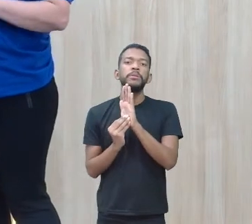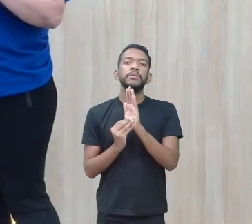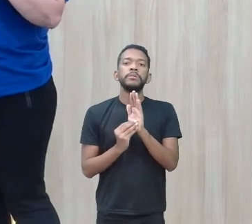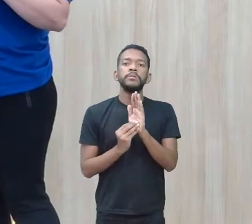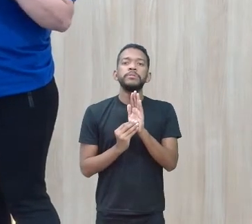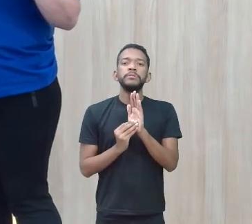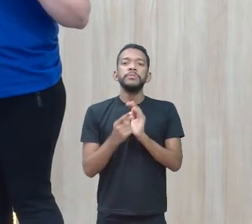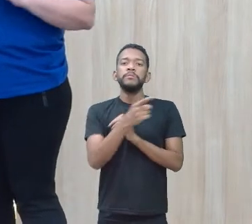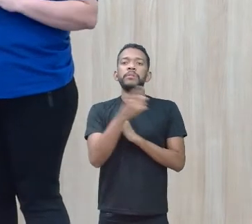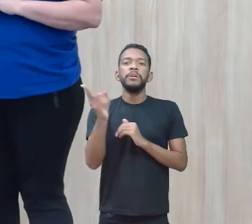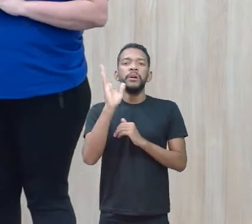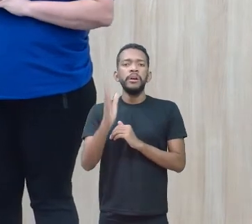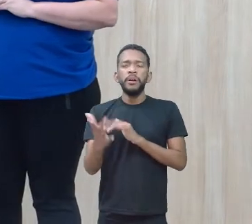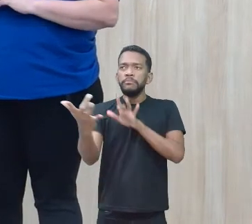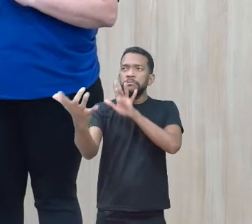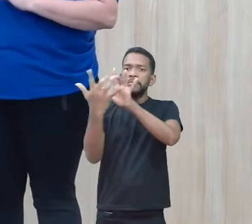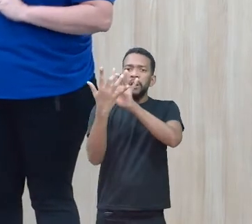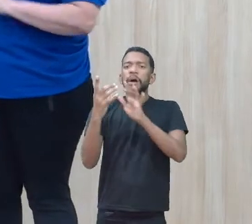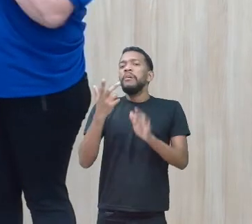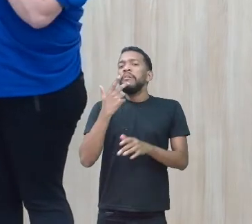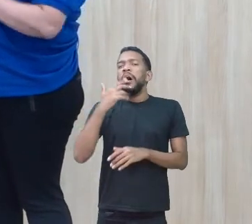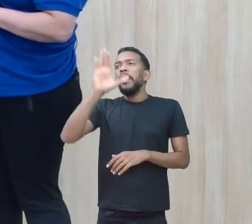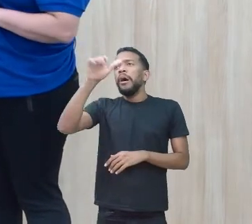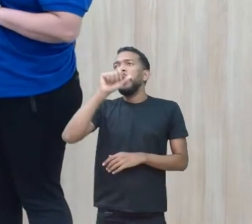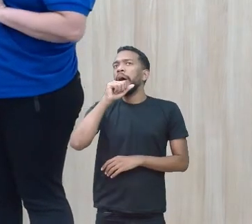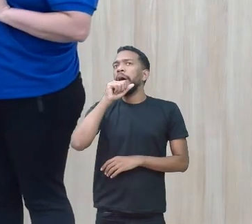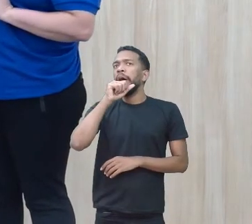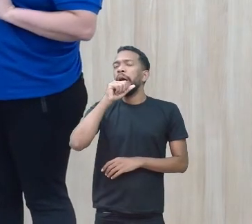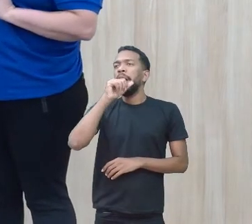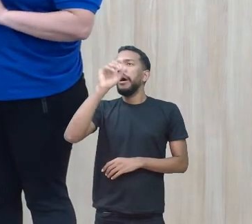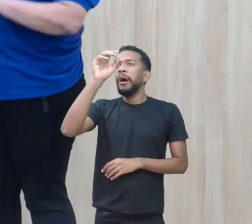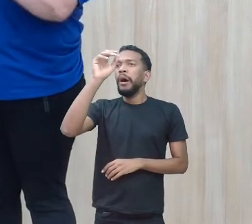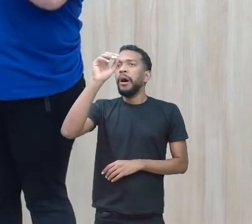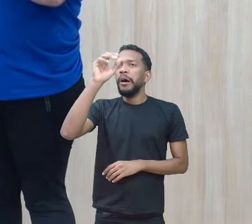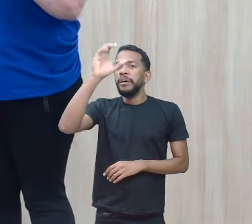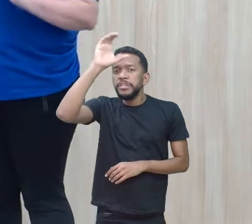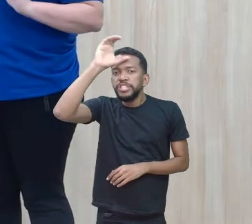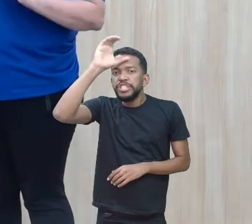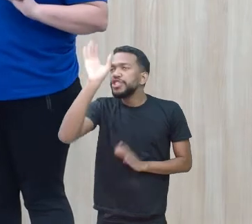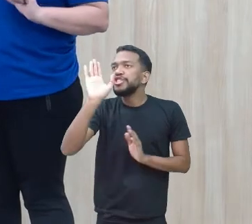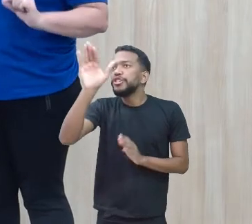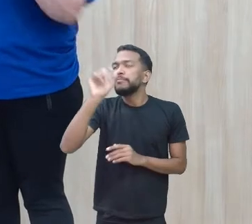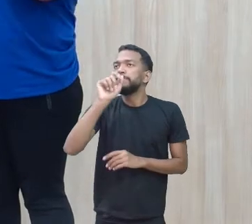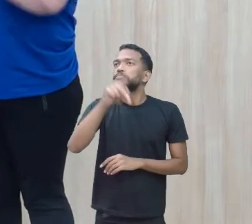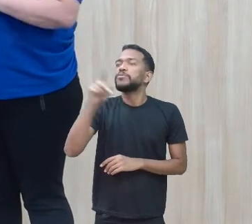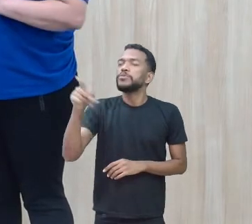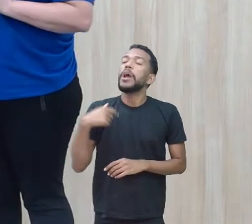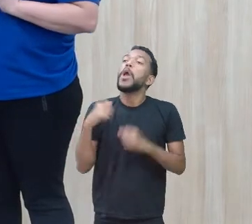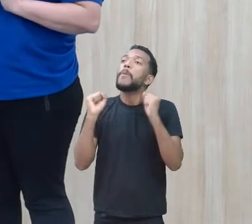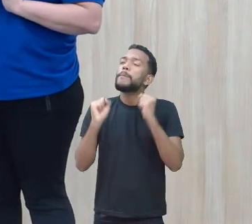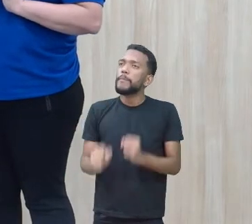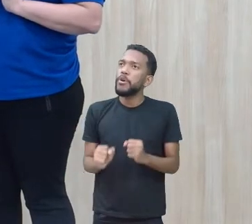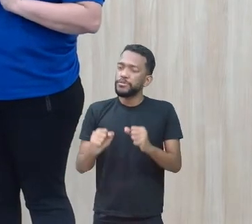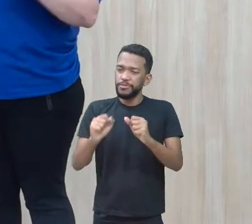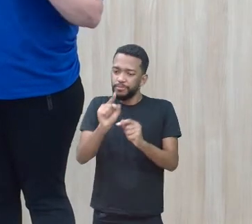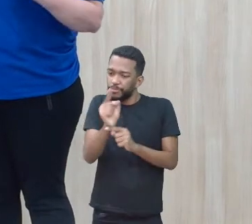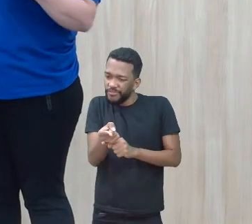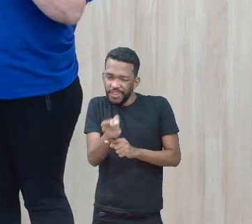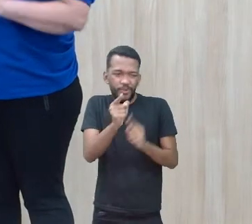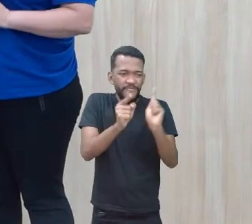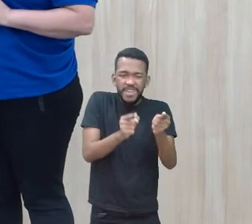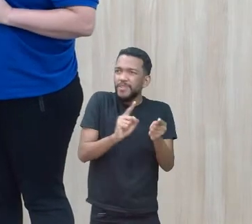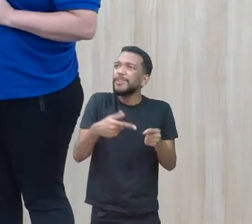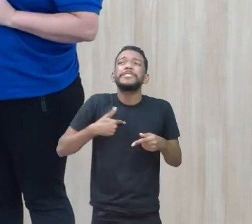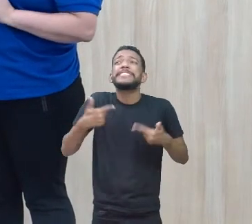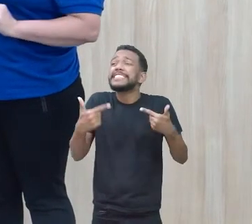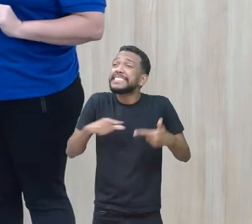vocês se dirigem para ela, vocês, tia, eu posso colocar a vírgula aqui ou é depois dessa palavra? Tem vírgula